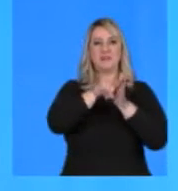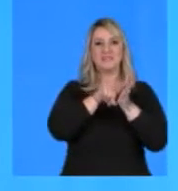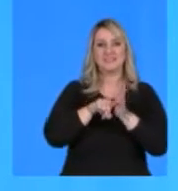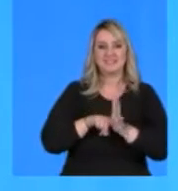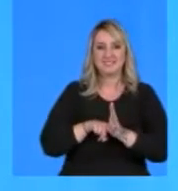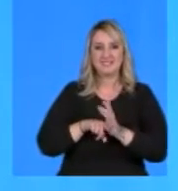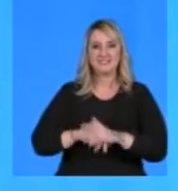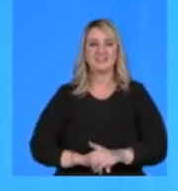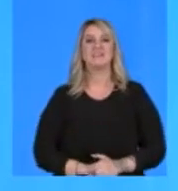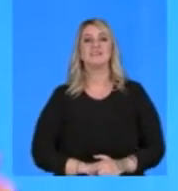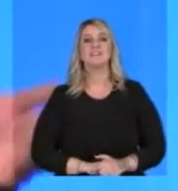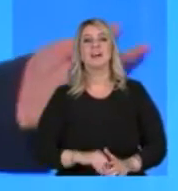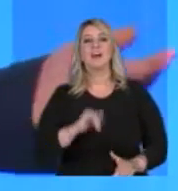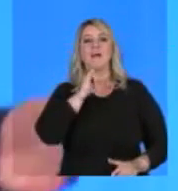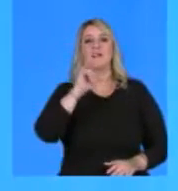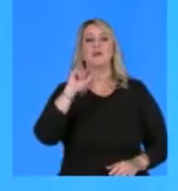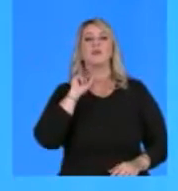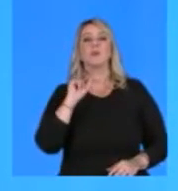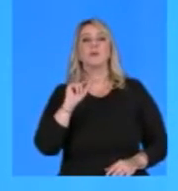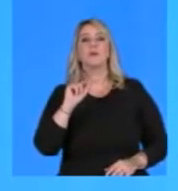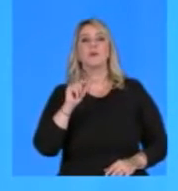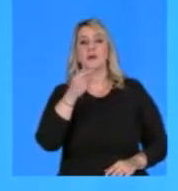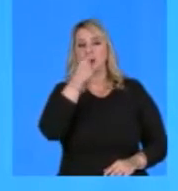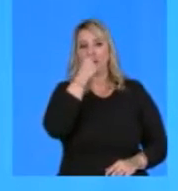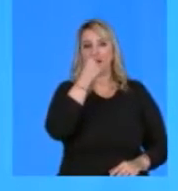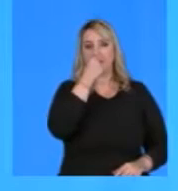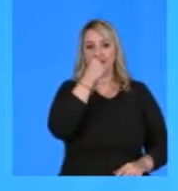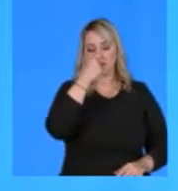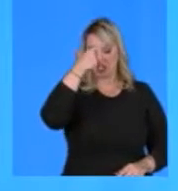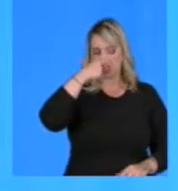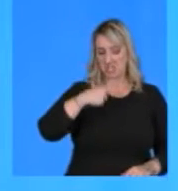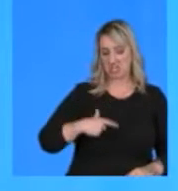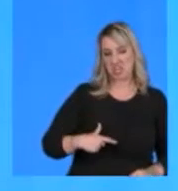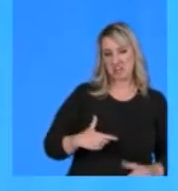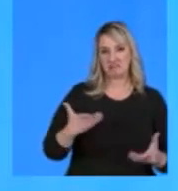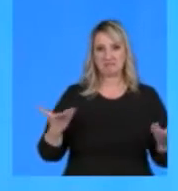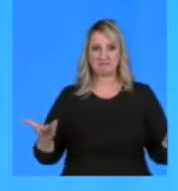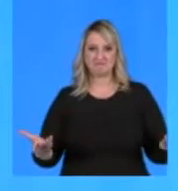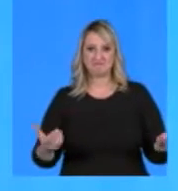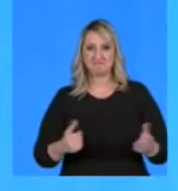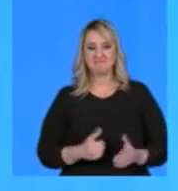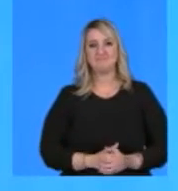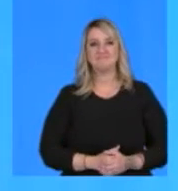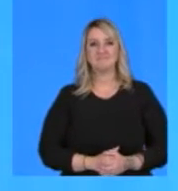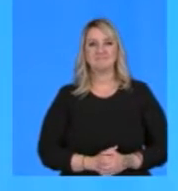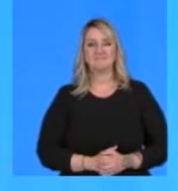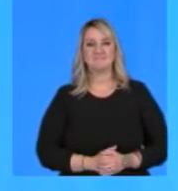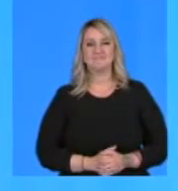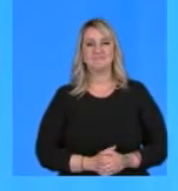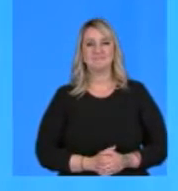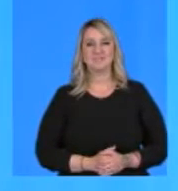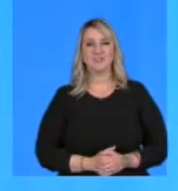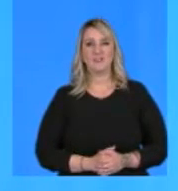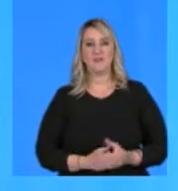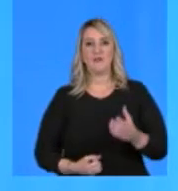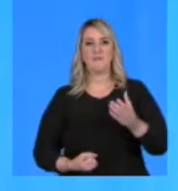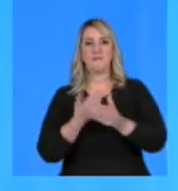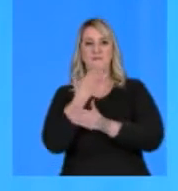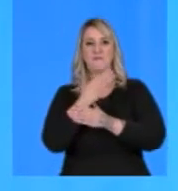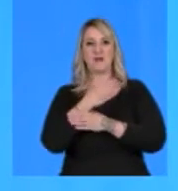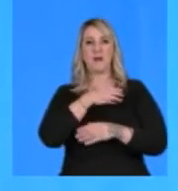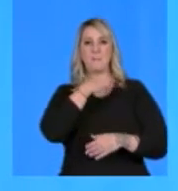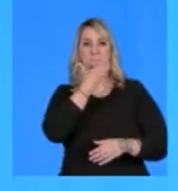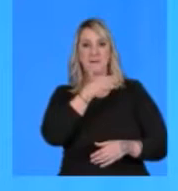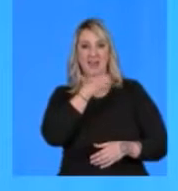e dizer que o índio com esse estilo steve do fundador da mac em